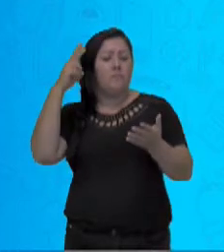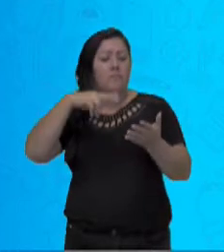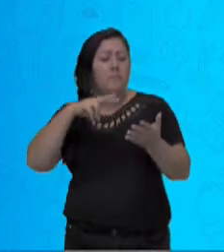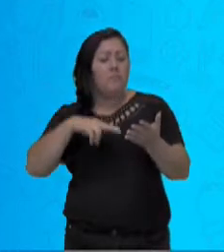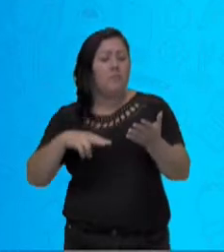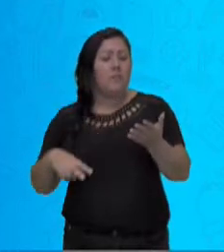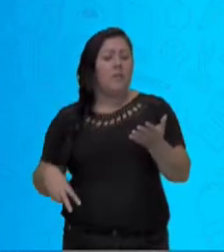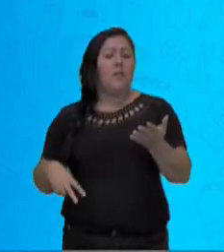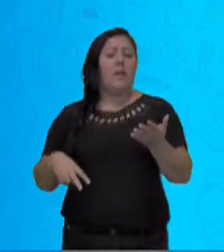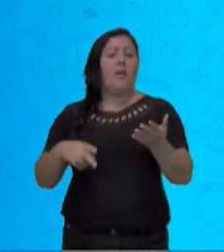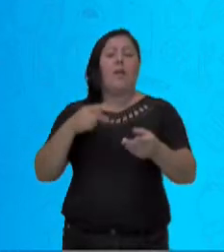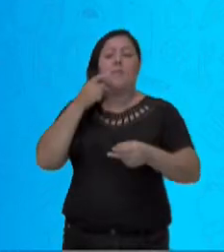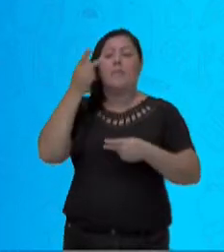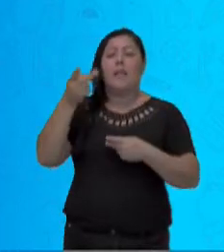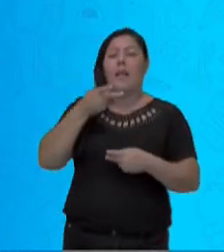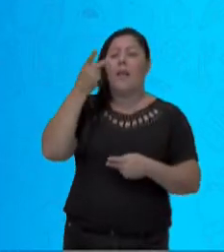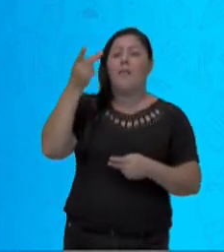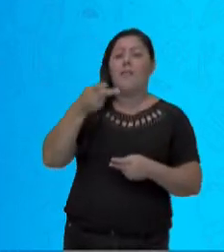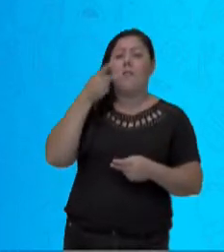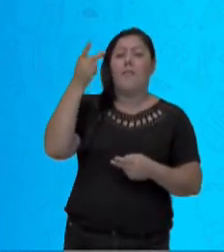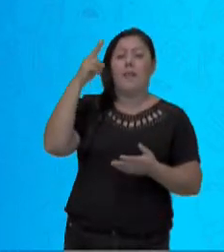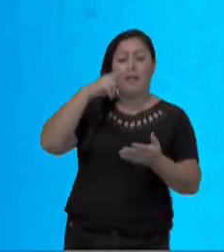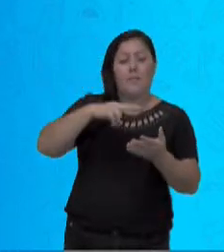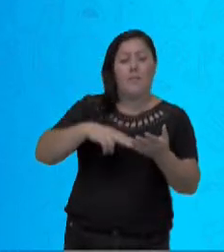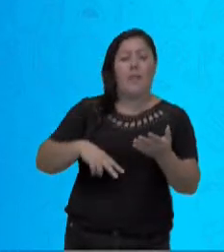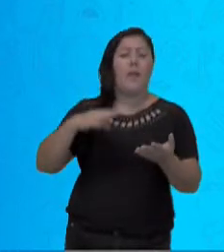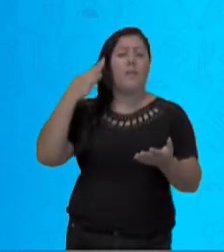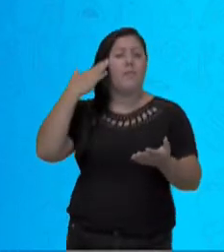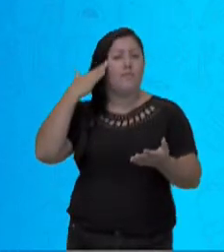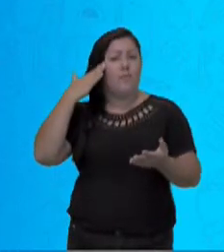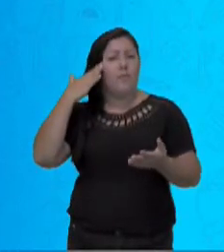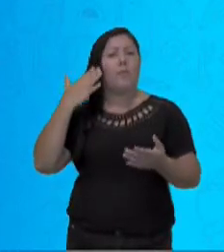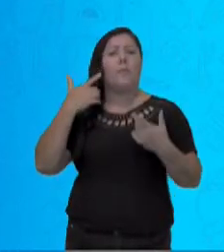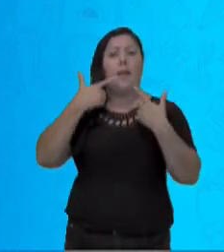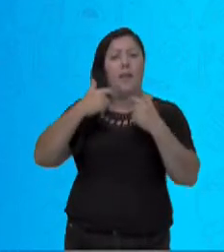venha compreender o poema da língua